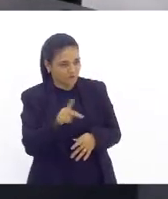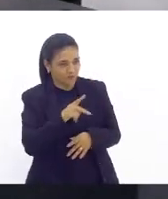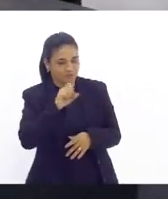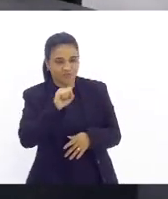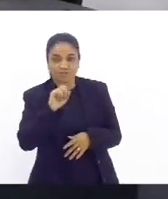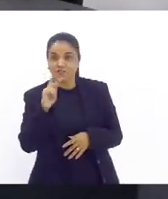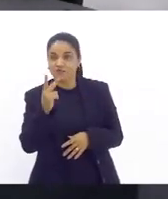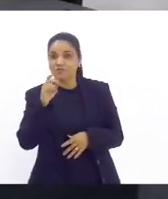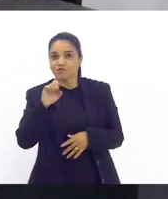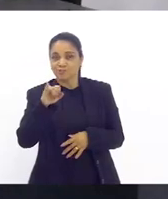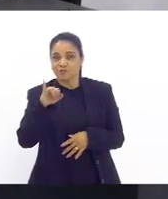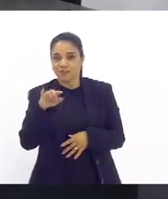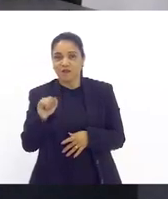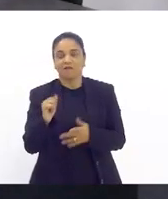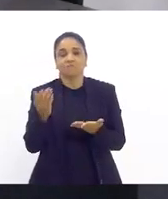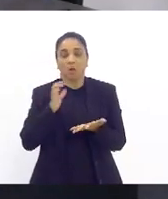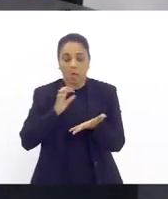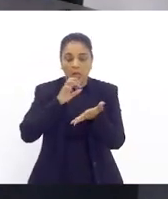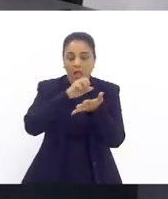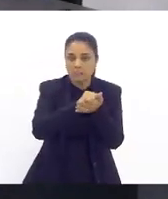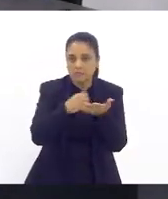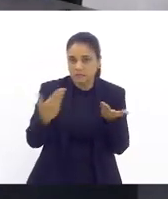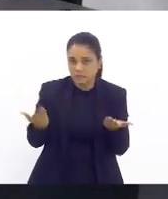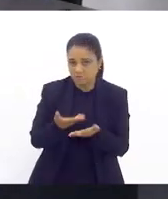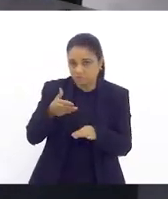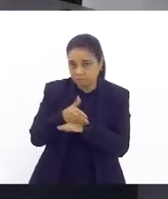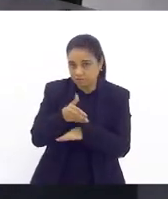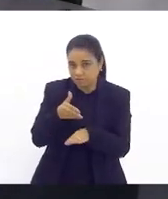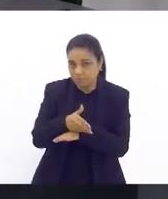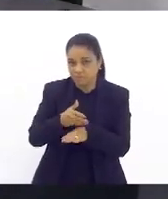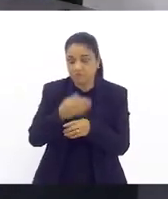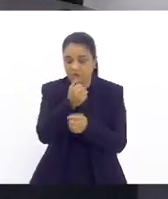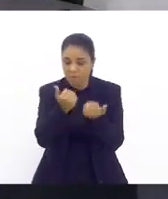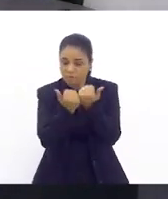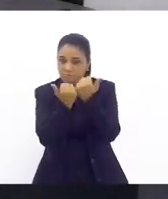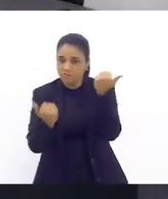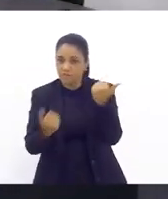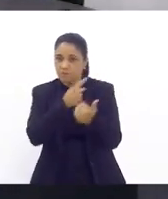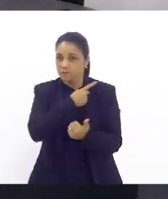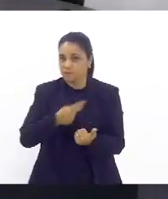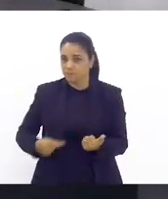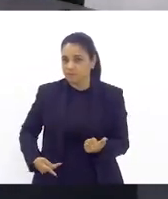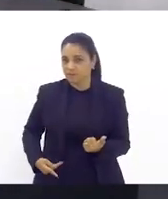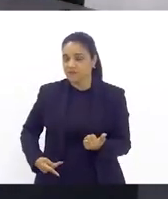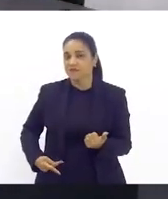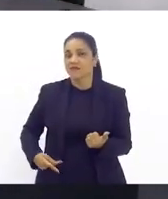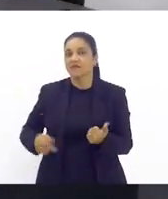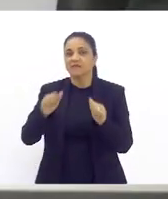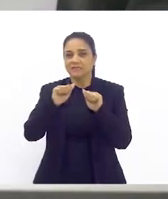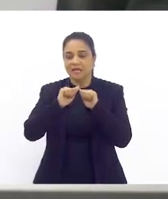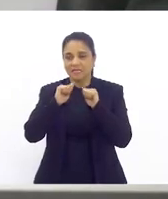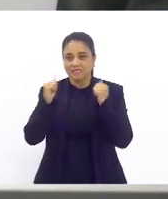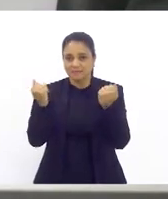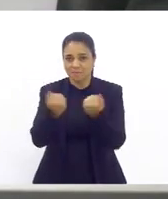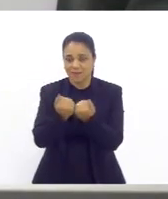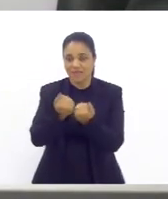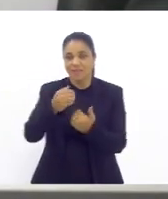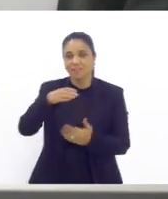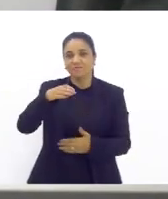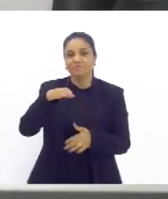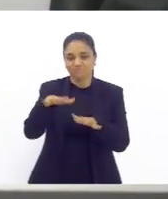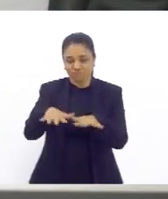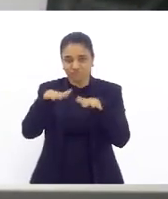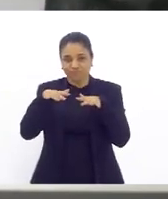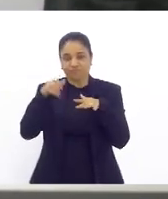registrar aqui a presença da vice-presidente da Assembleia Legislativa deputada tia Ju eu quero